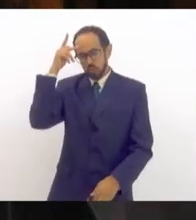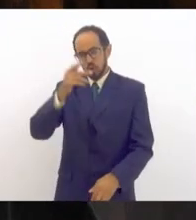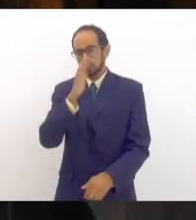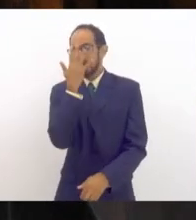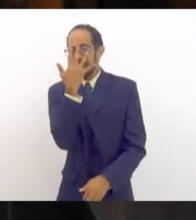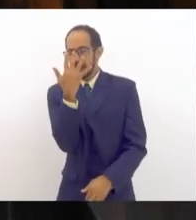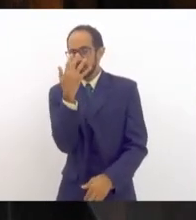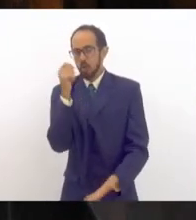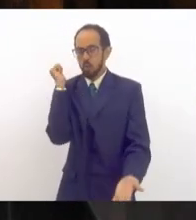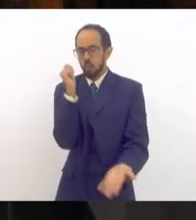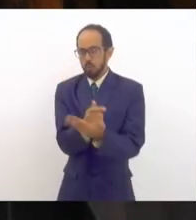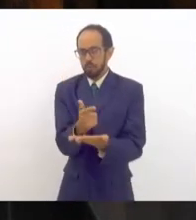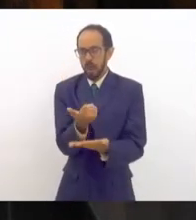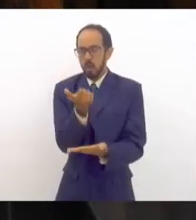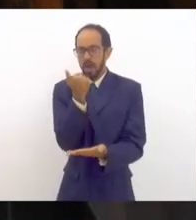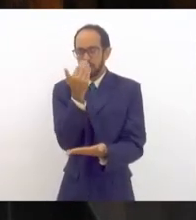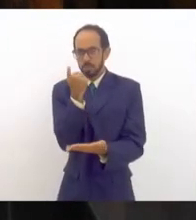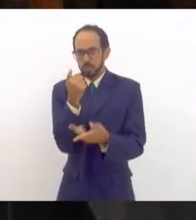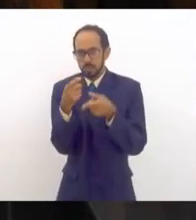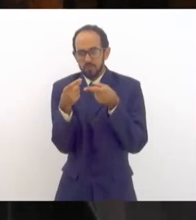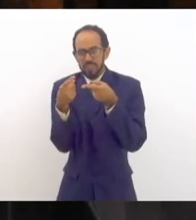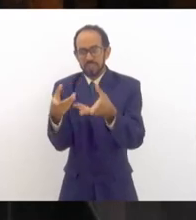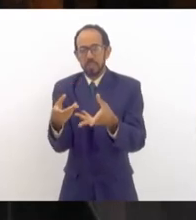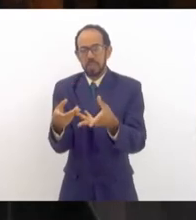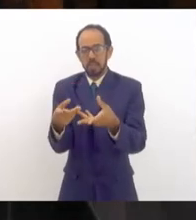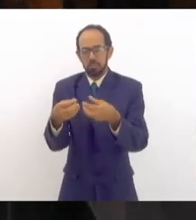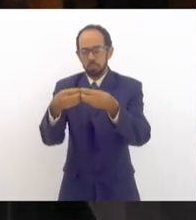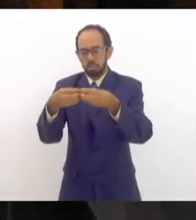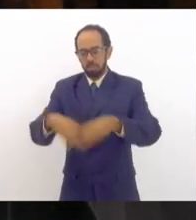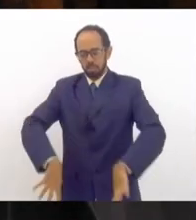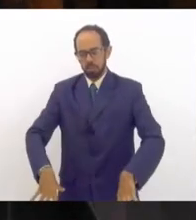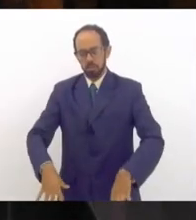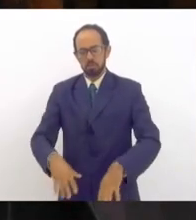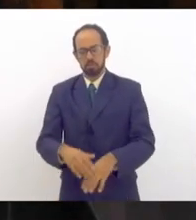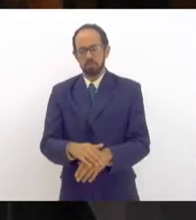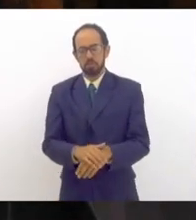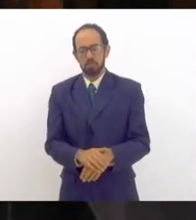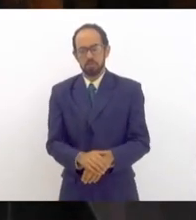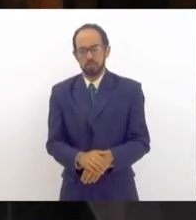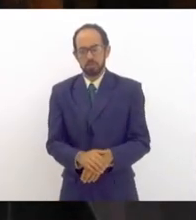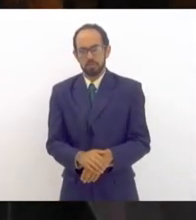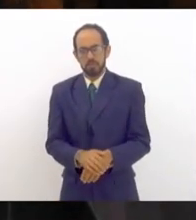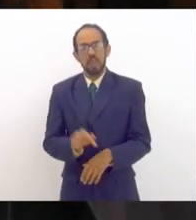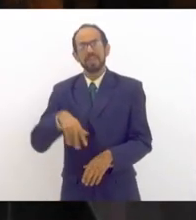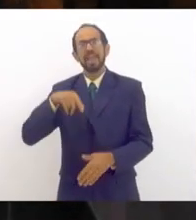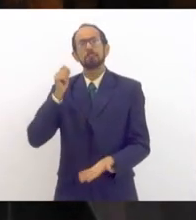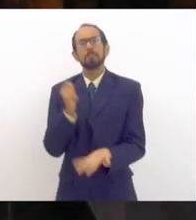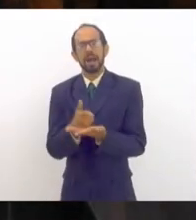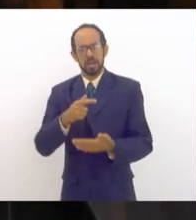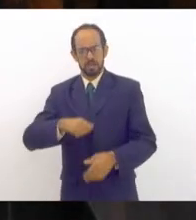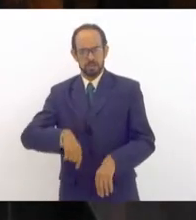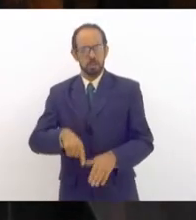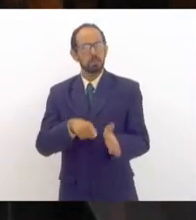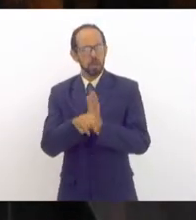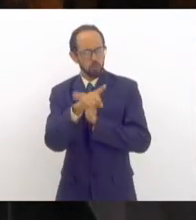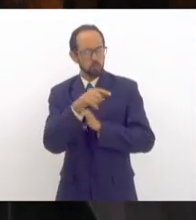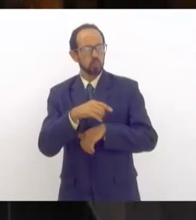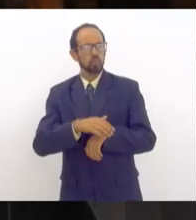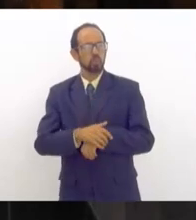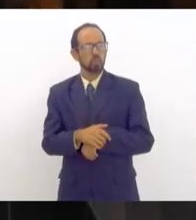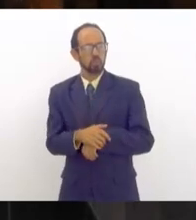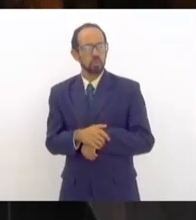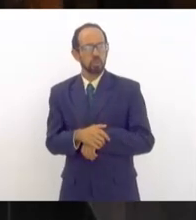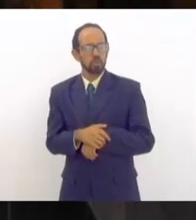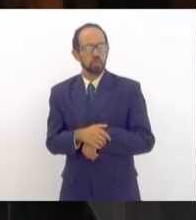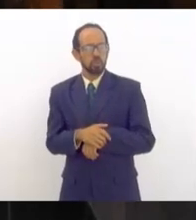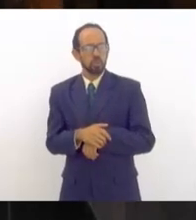compraram alimentos para poder vender tiveram tudo estragado perder quem paga essa conta você vai atrás